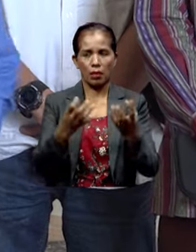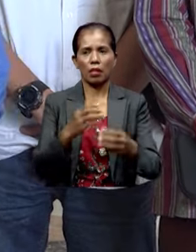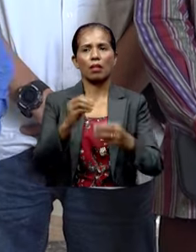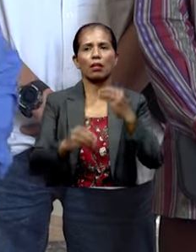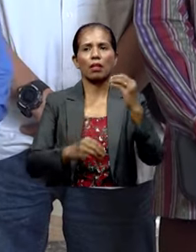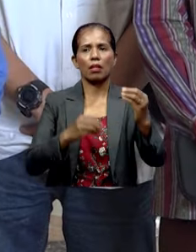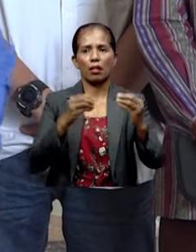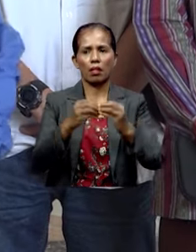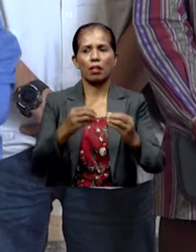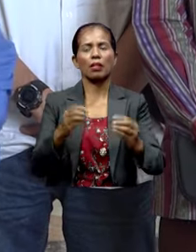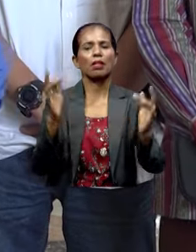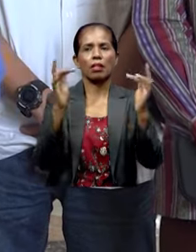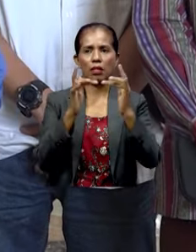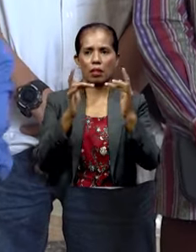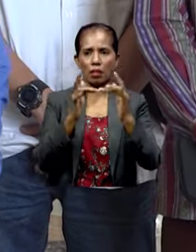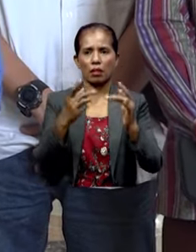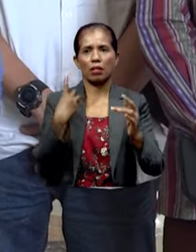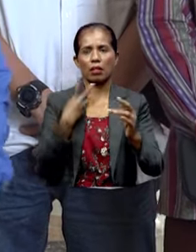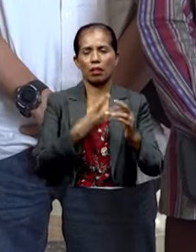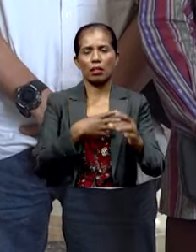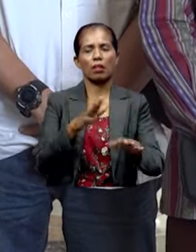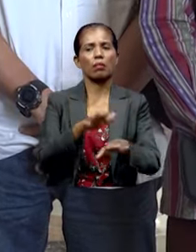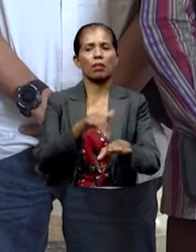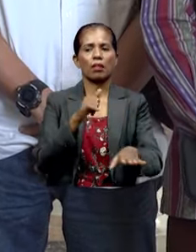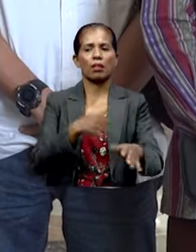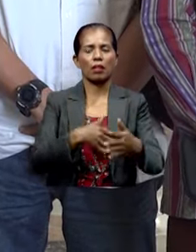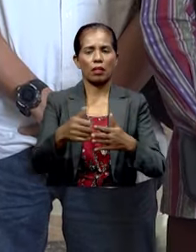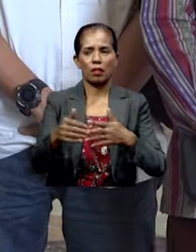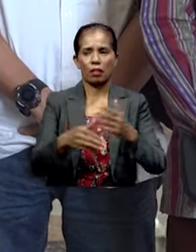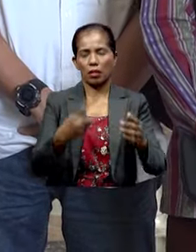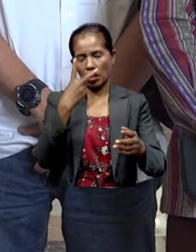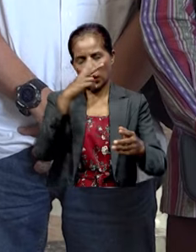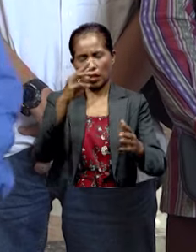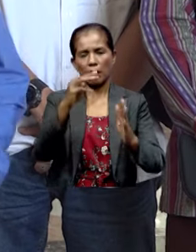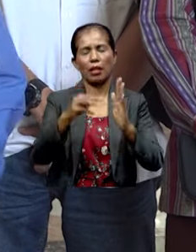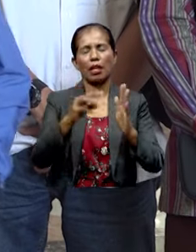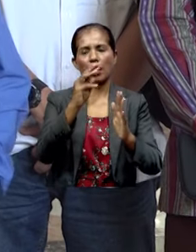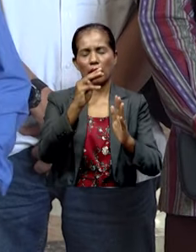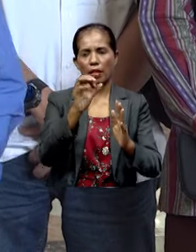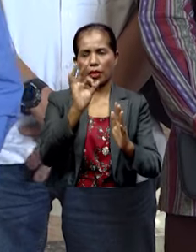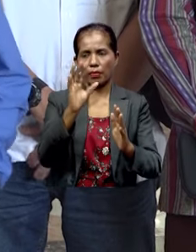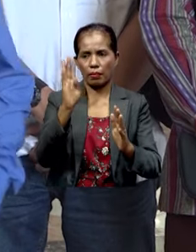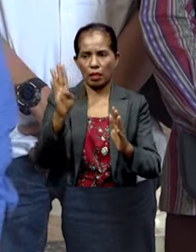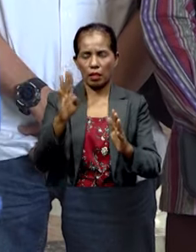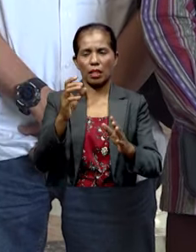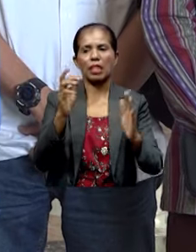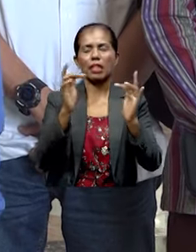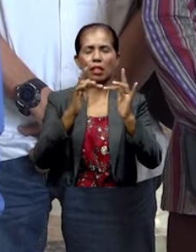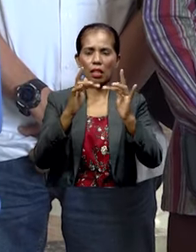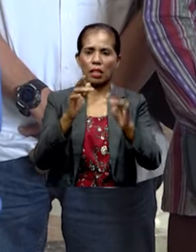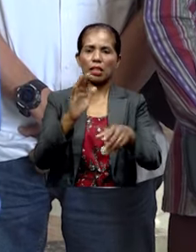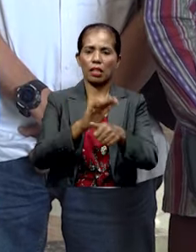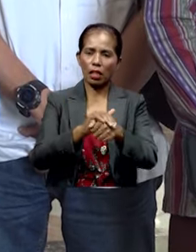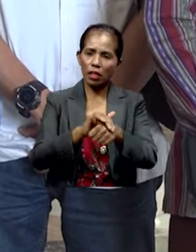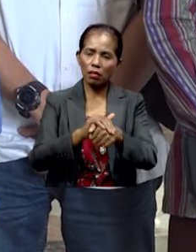a internet, e tem bolo da Lavara, e tem a média social, tem a internet Lenuk, e